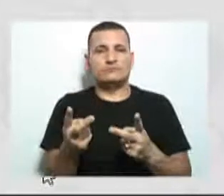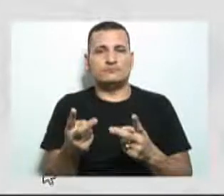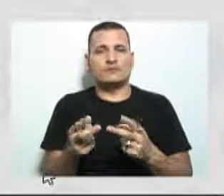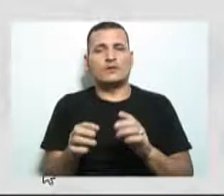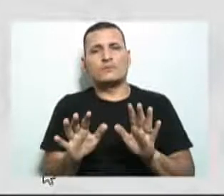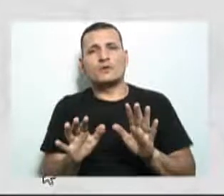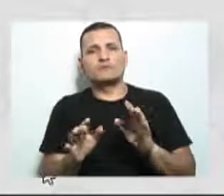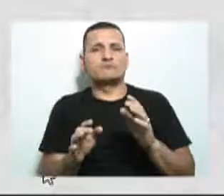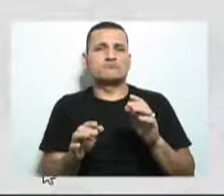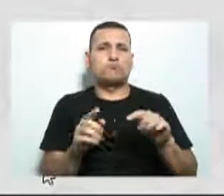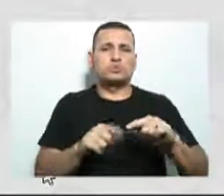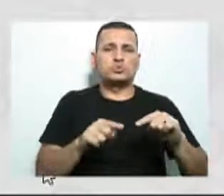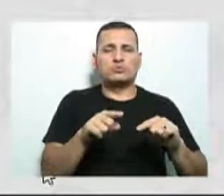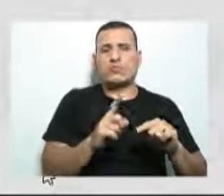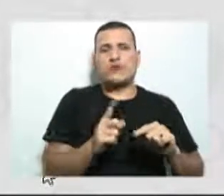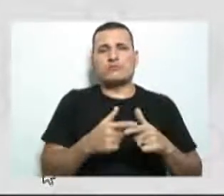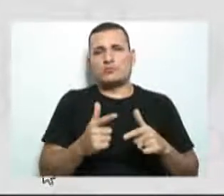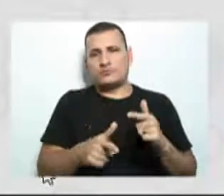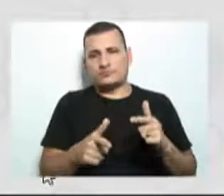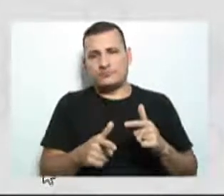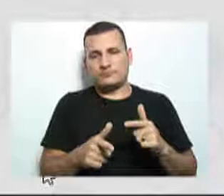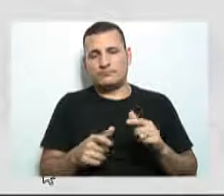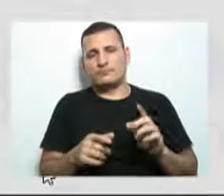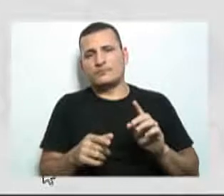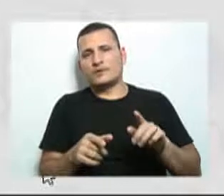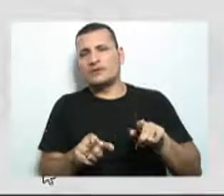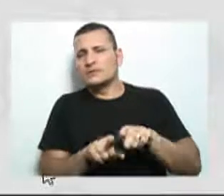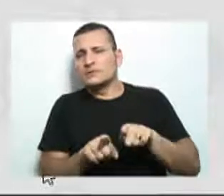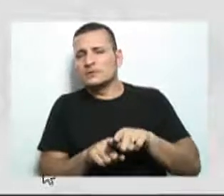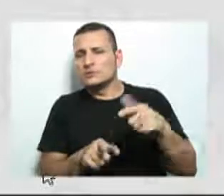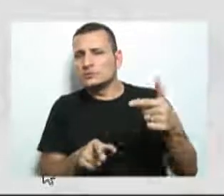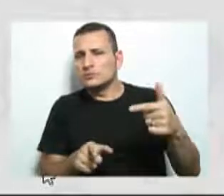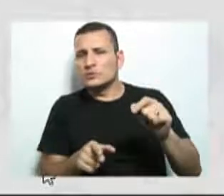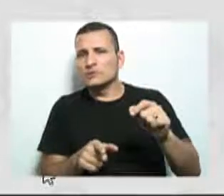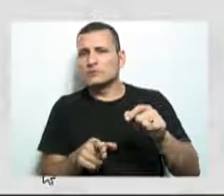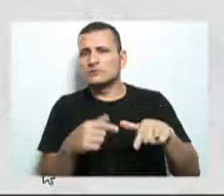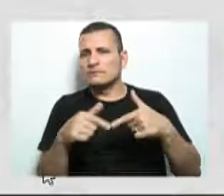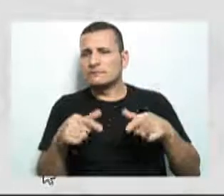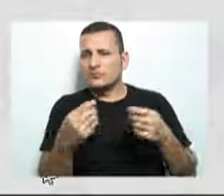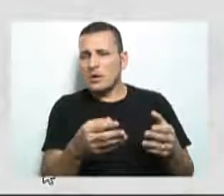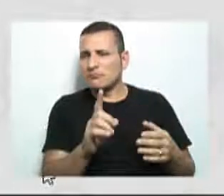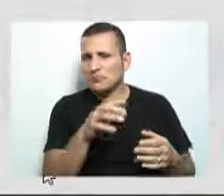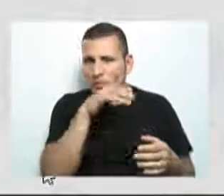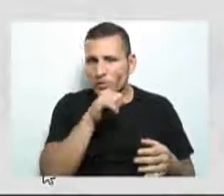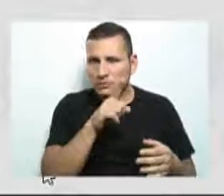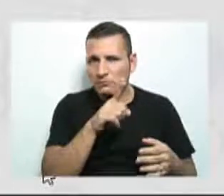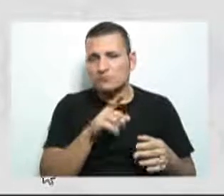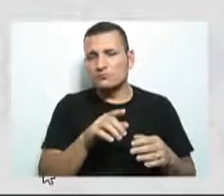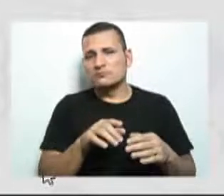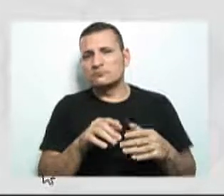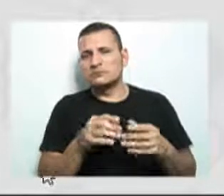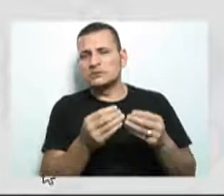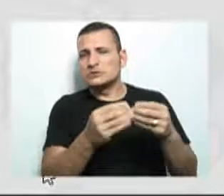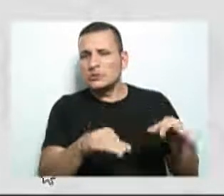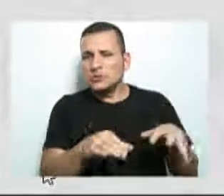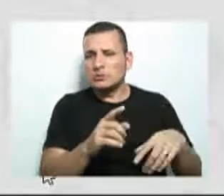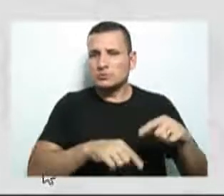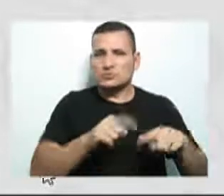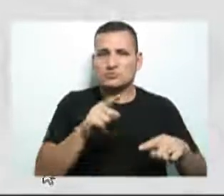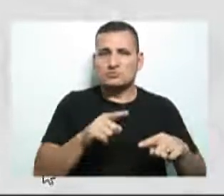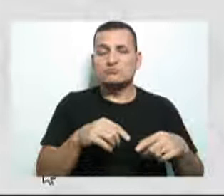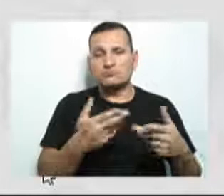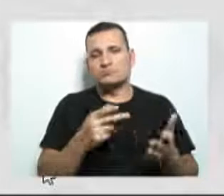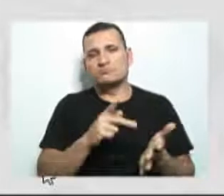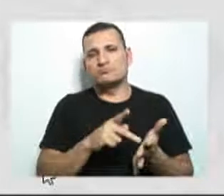para ter problema. Não é? Segundo que o serviço não era para ser mal prestado, mas foi. O produto estragou, então